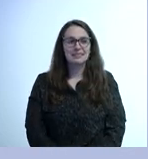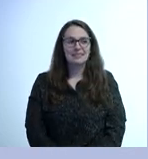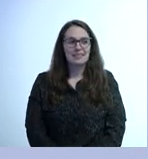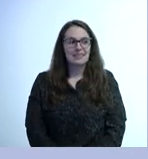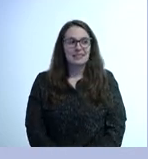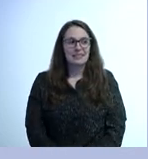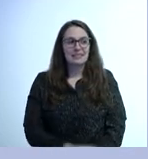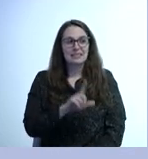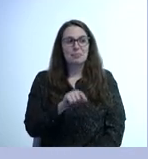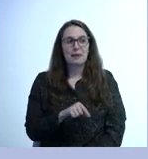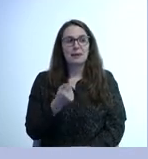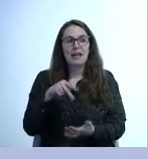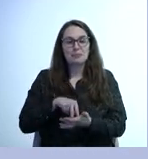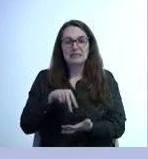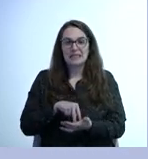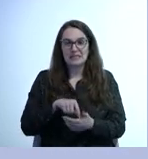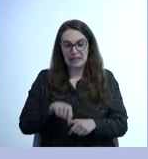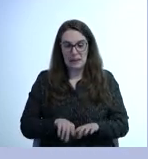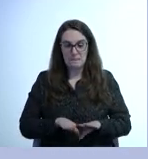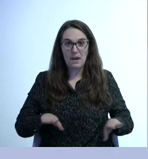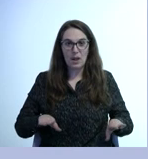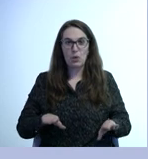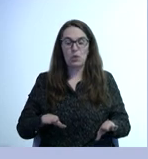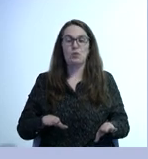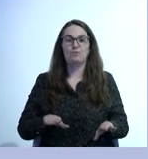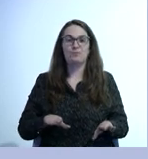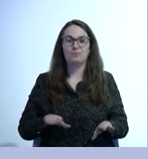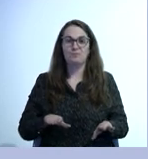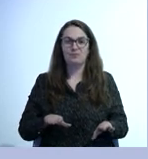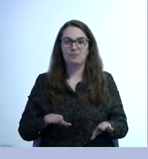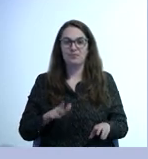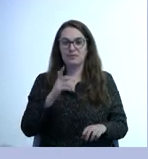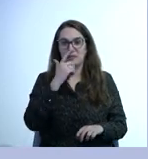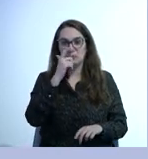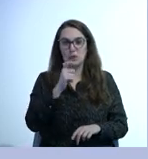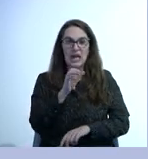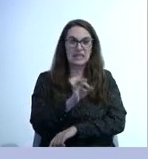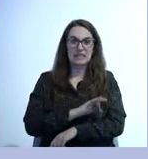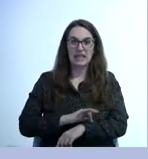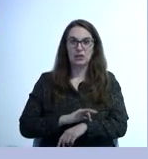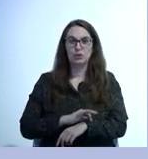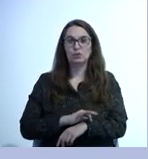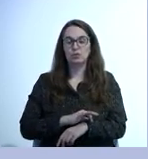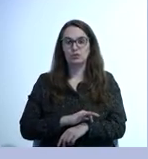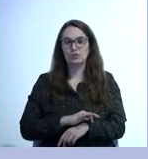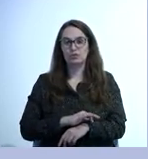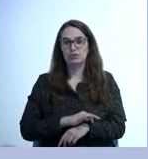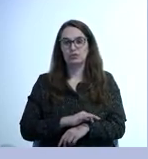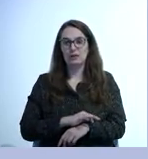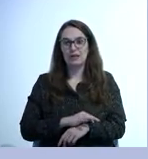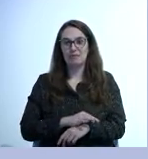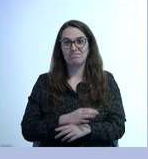presença neste palco, digamos, dos arquitetos,